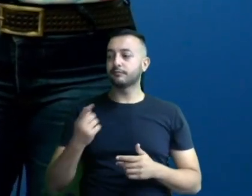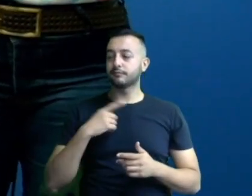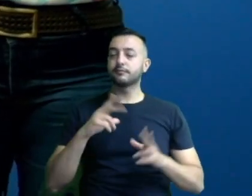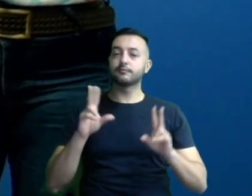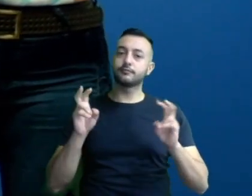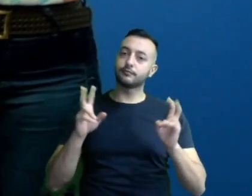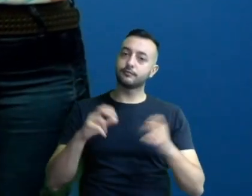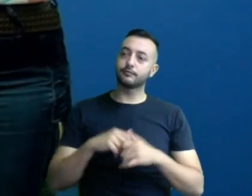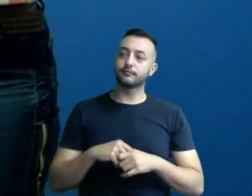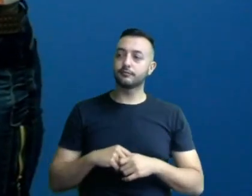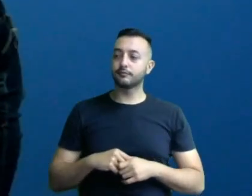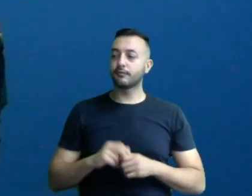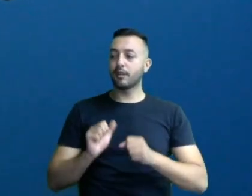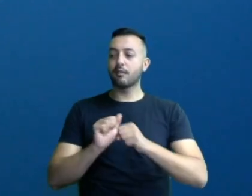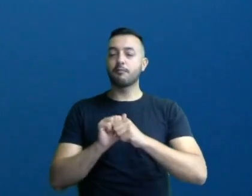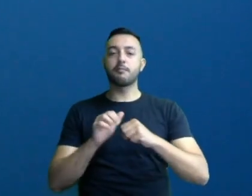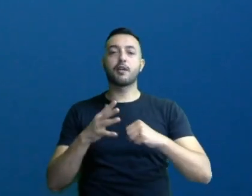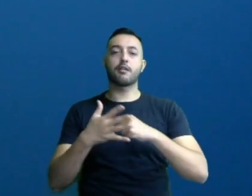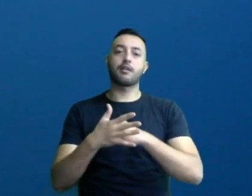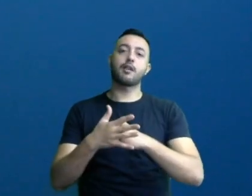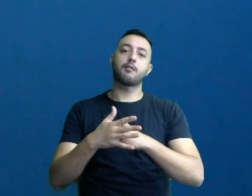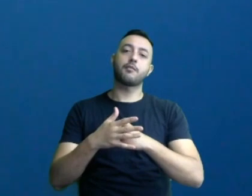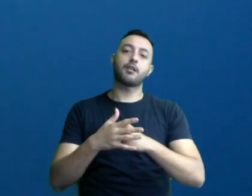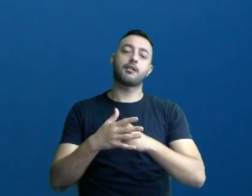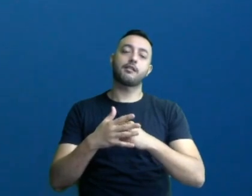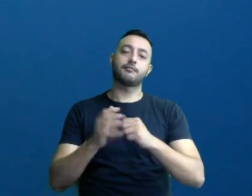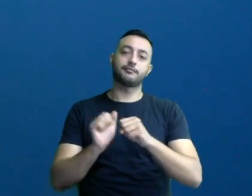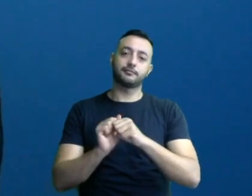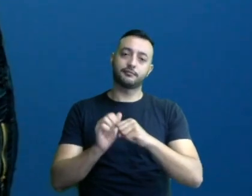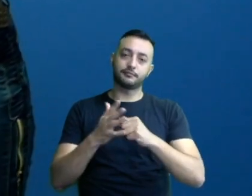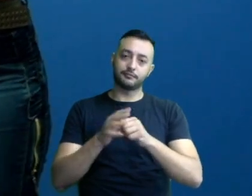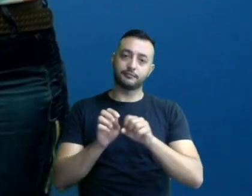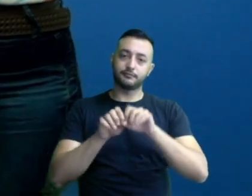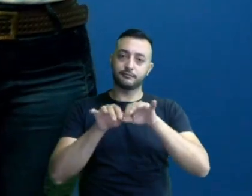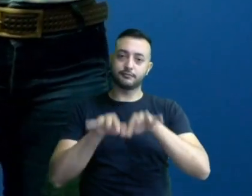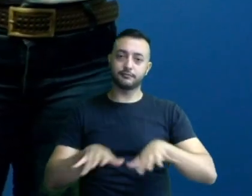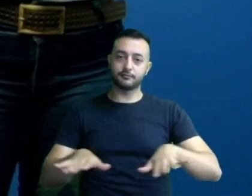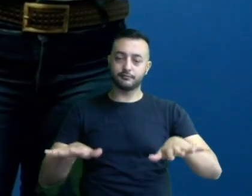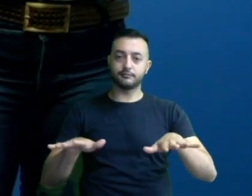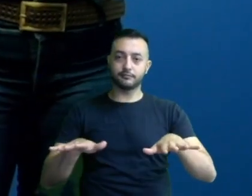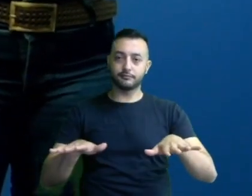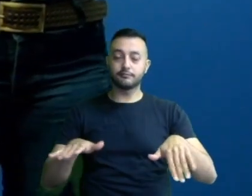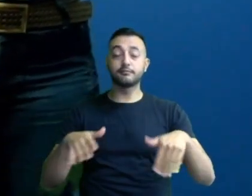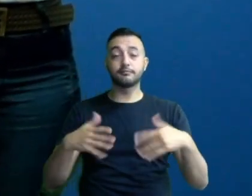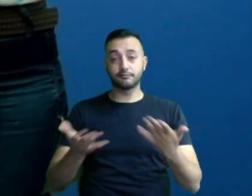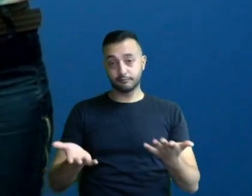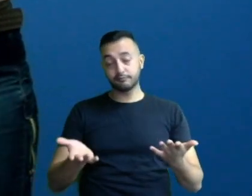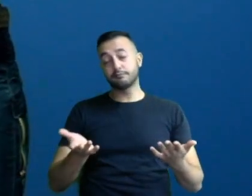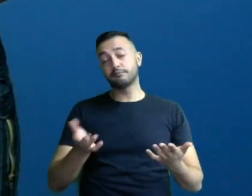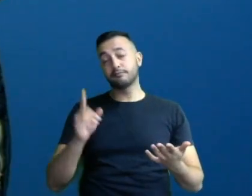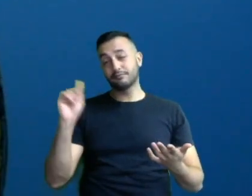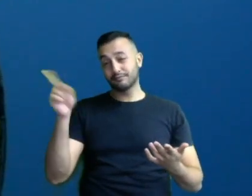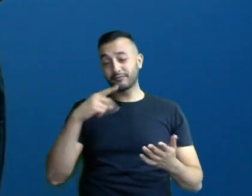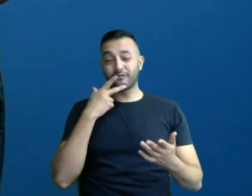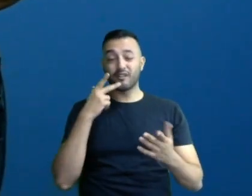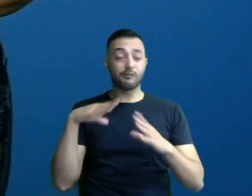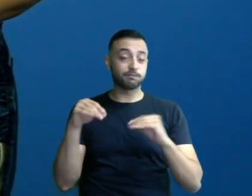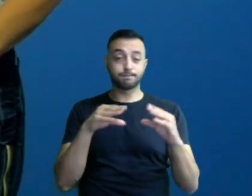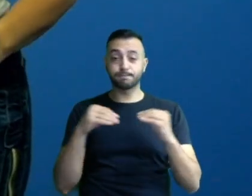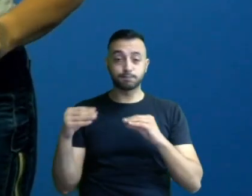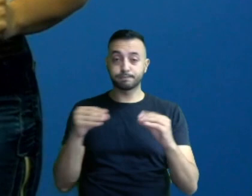tem aqui, ó, pandemia do Covid, é um tema aí que está, né, tá em alta, a pandemia